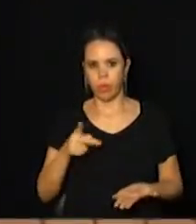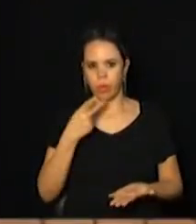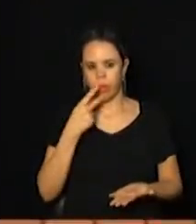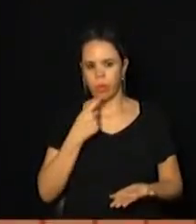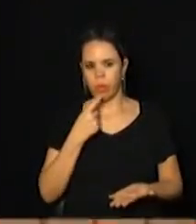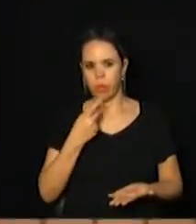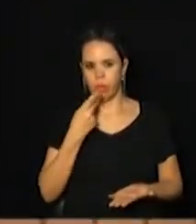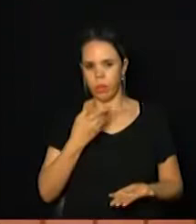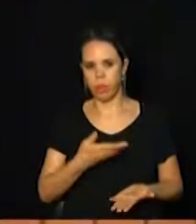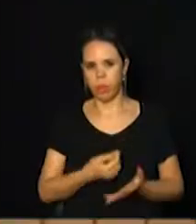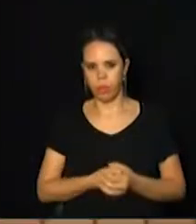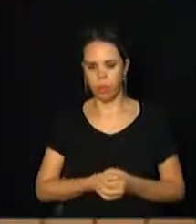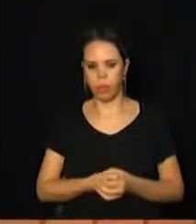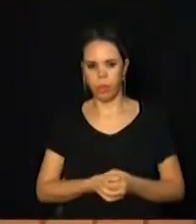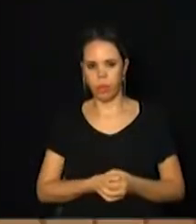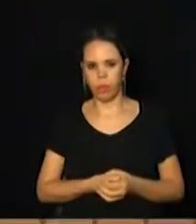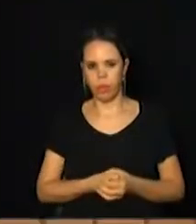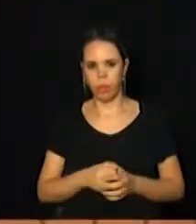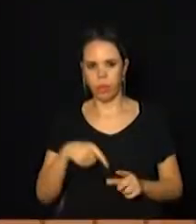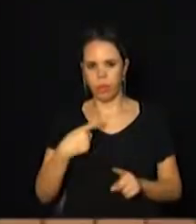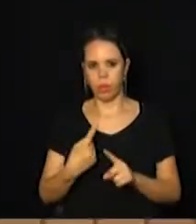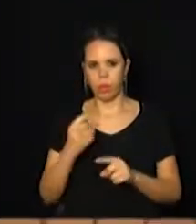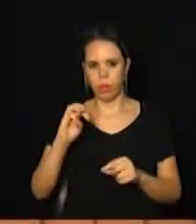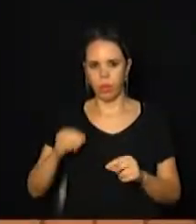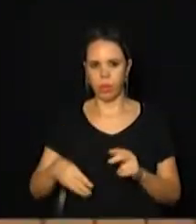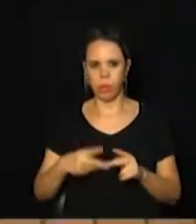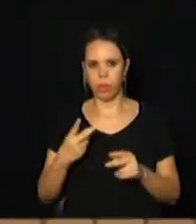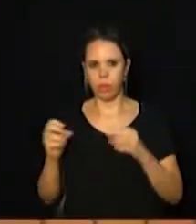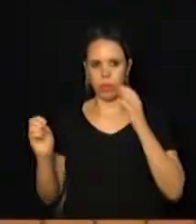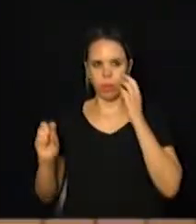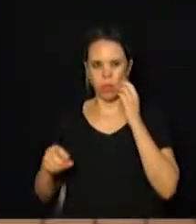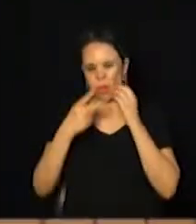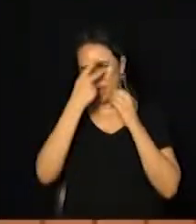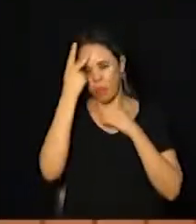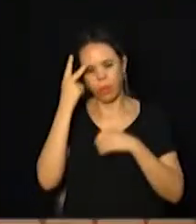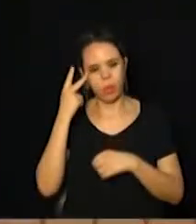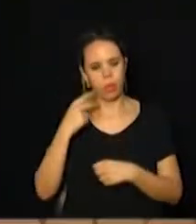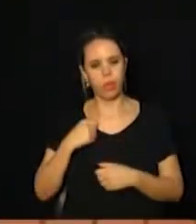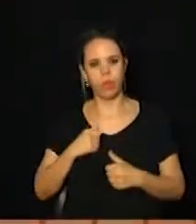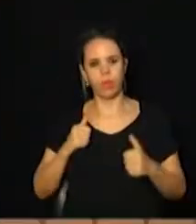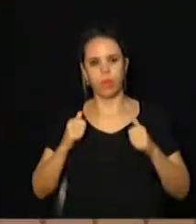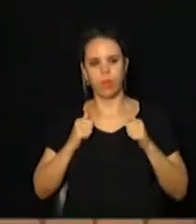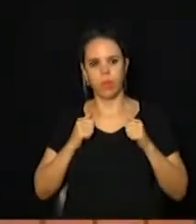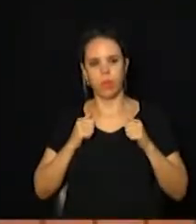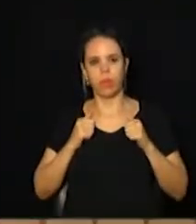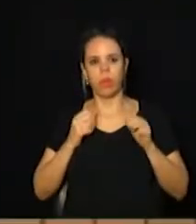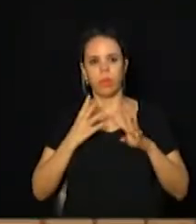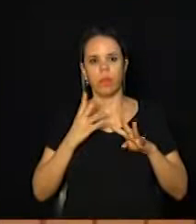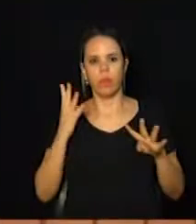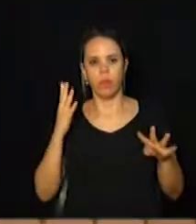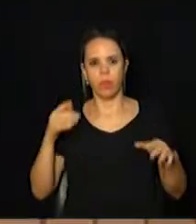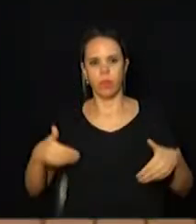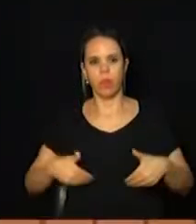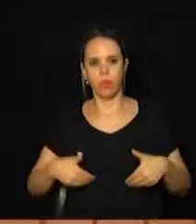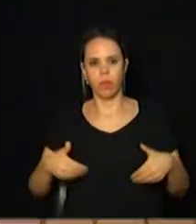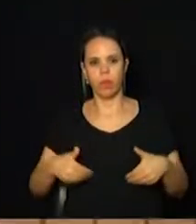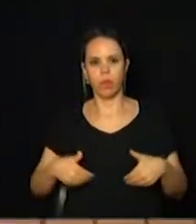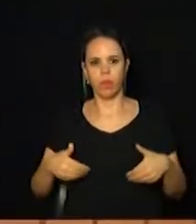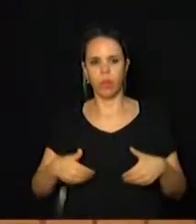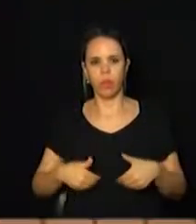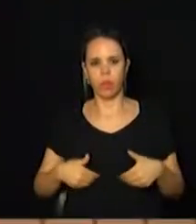Campinas falou mais de 1 milhão a dois milhões de pessoas que vão ficar na fila passando fome